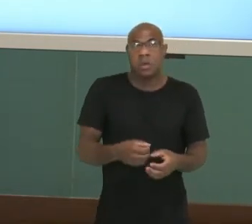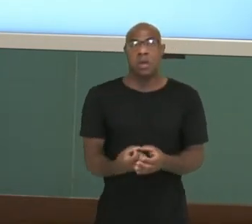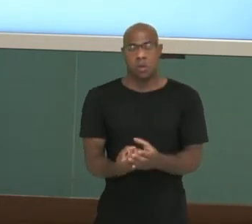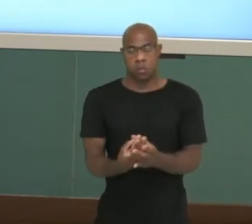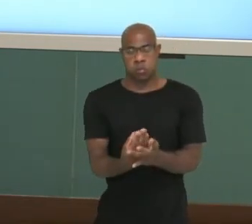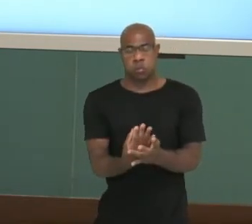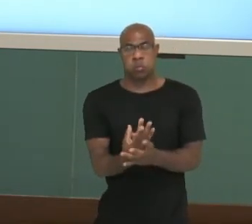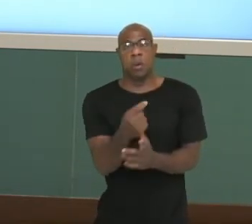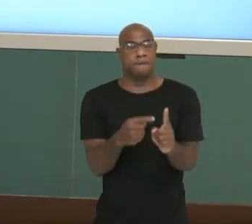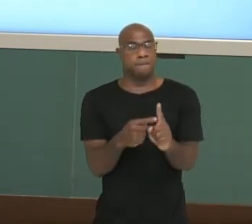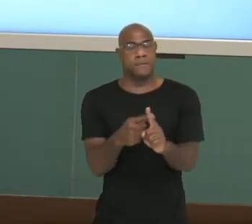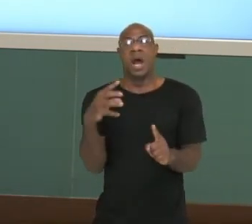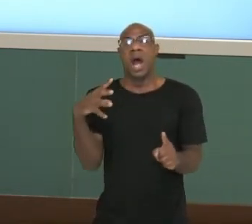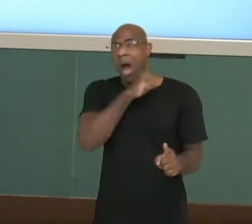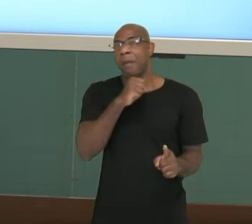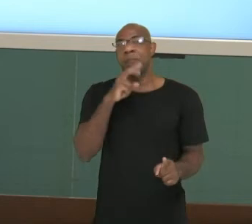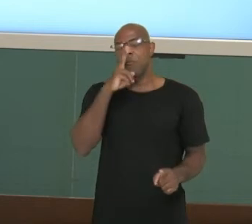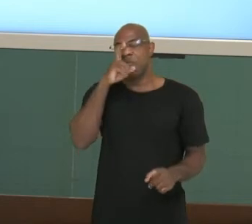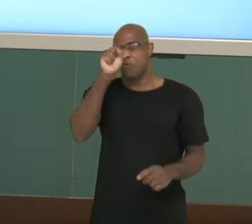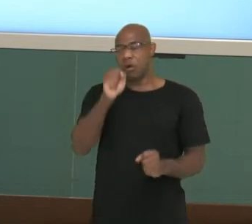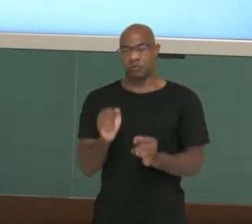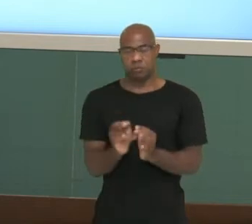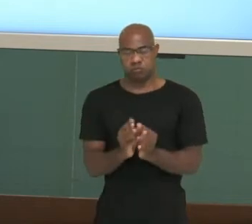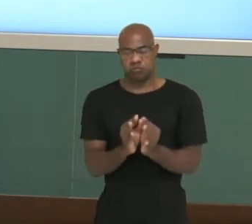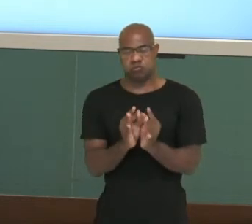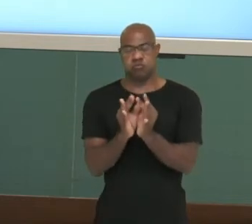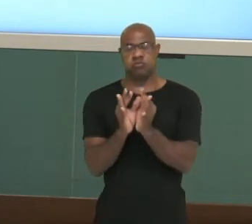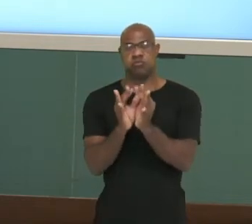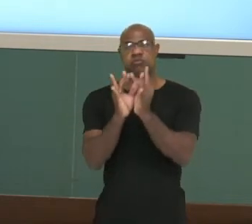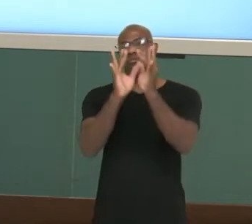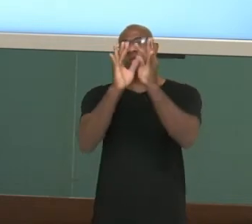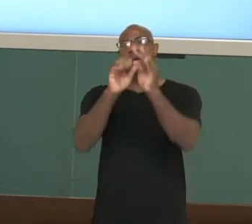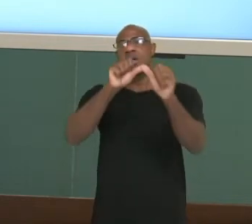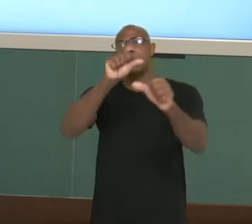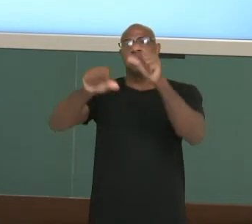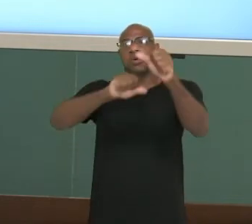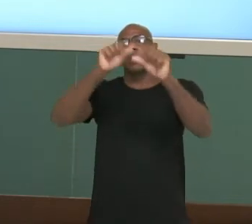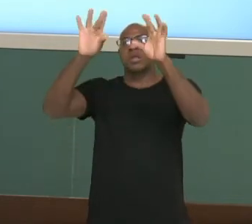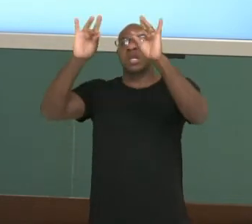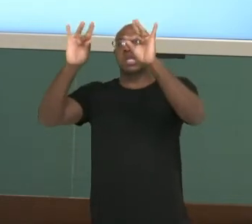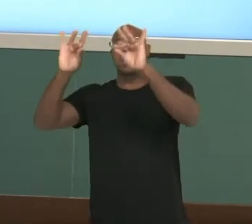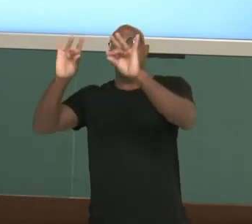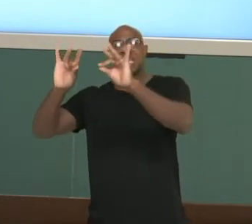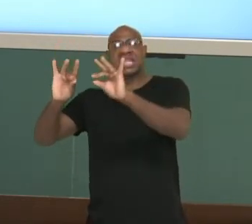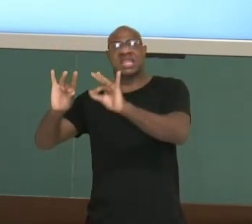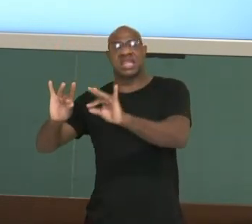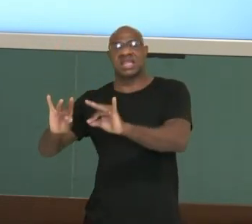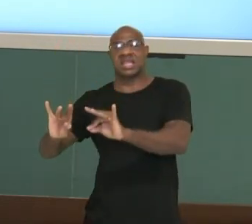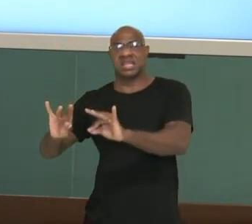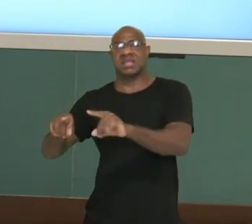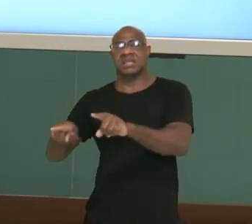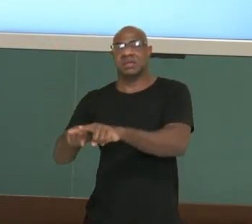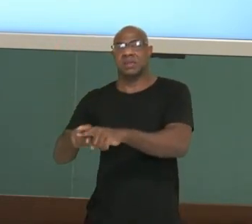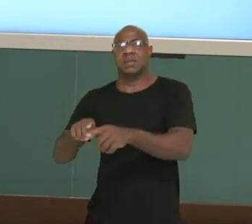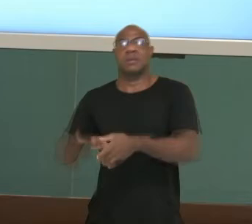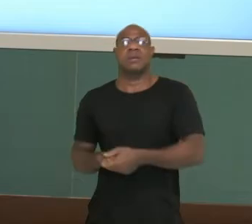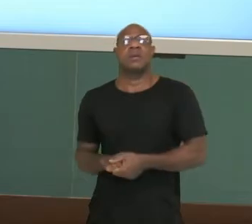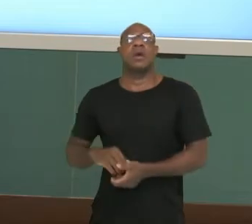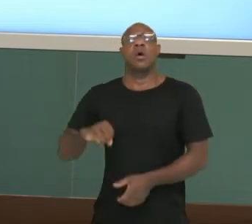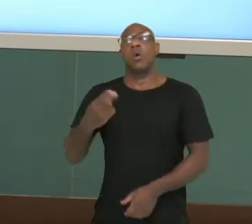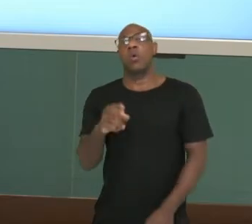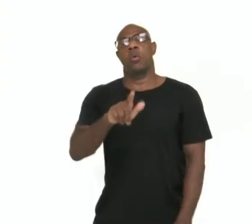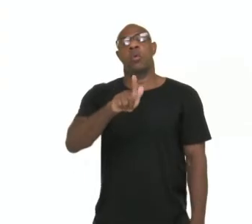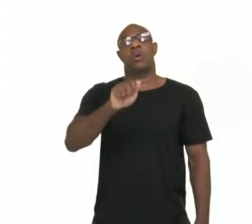esse gás sai do estado gasoso e vai para o estado líquido. Mas não confunda o gás de cozinha com o gás natural, que é esse aqui,